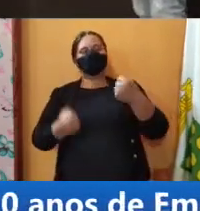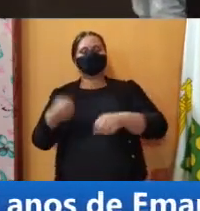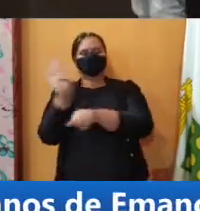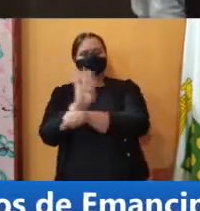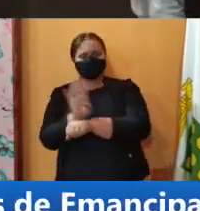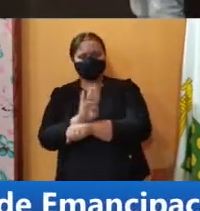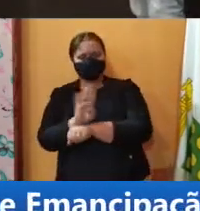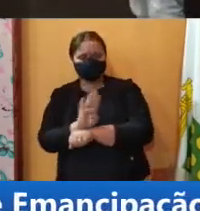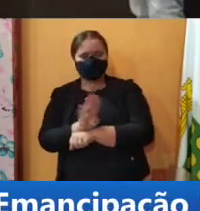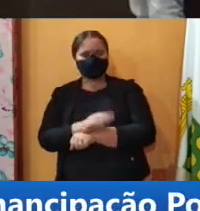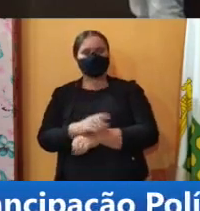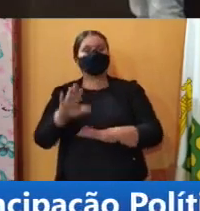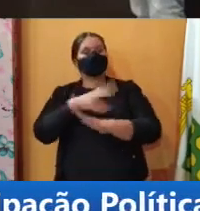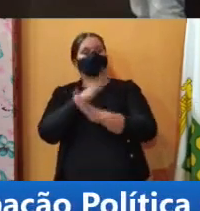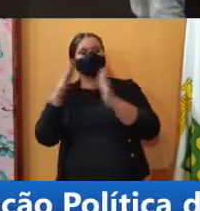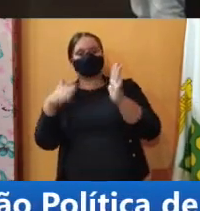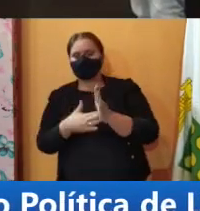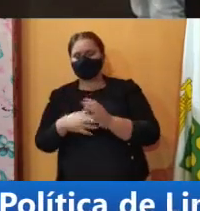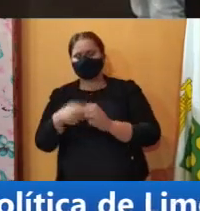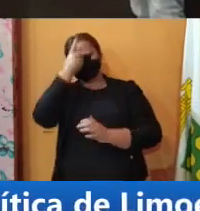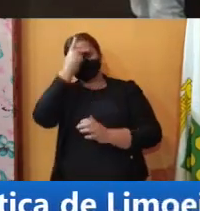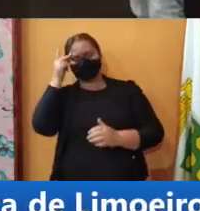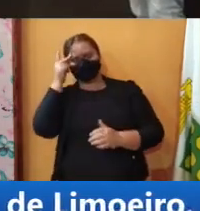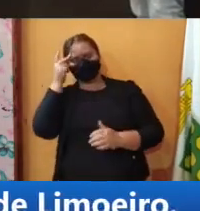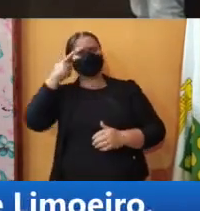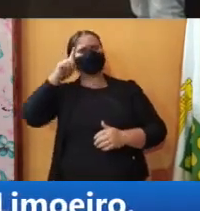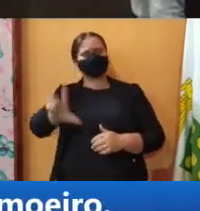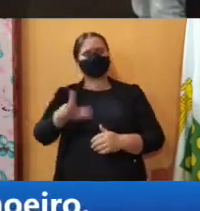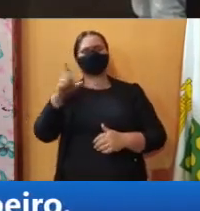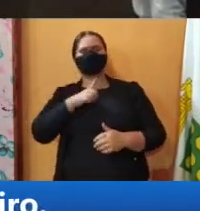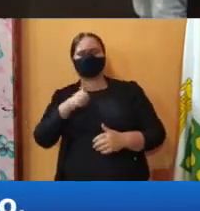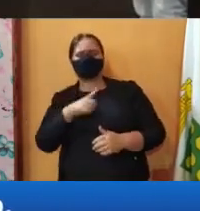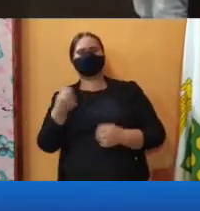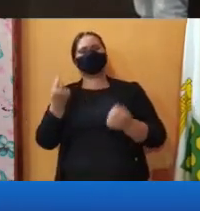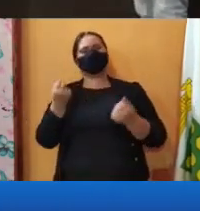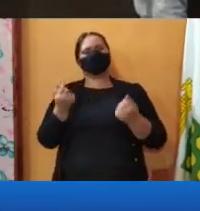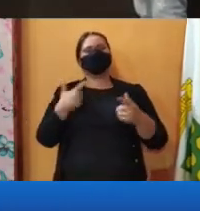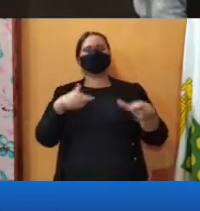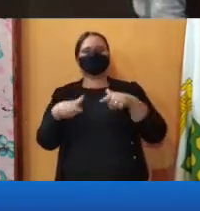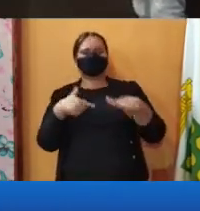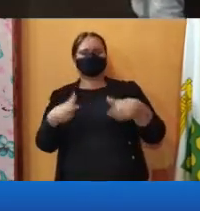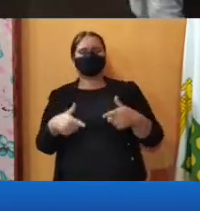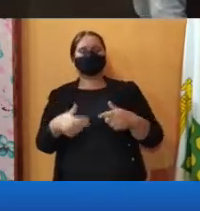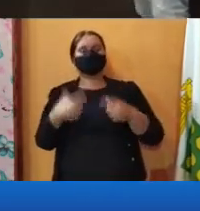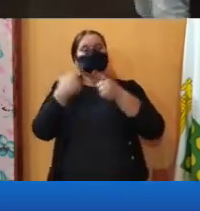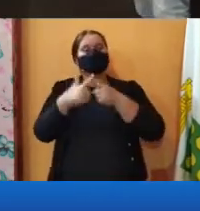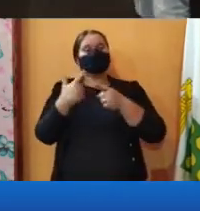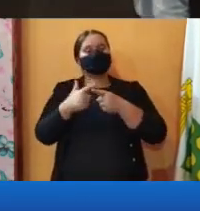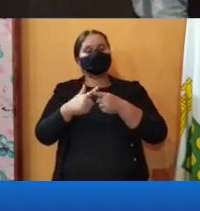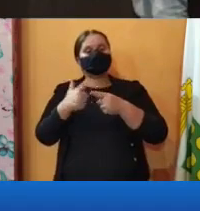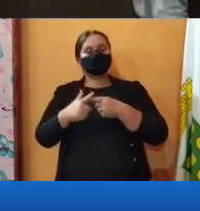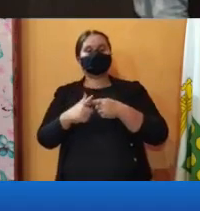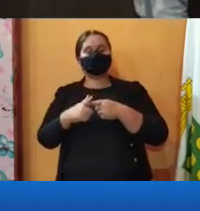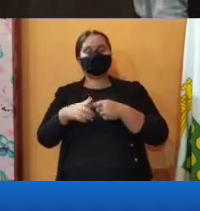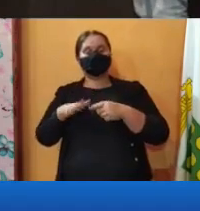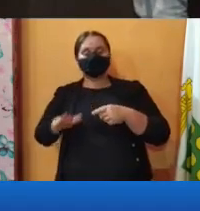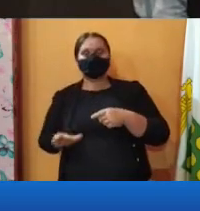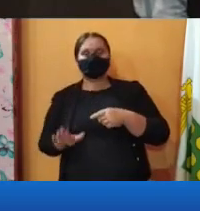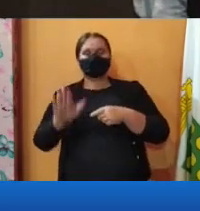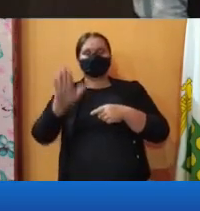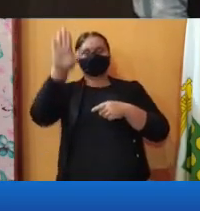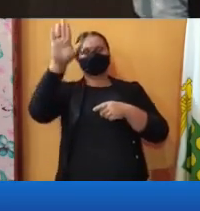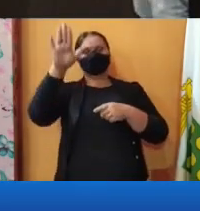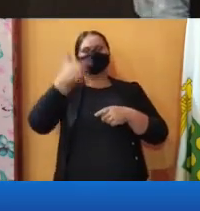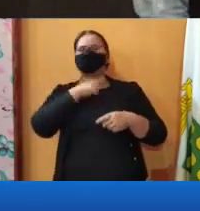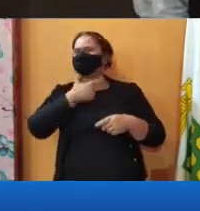todo mundo vai ganhar. A gente vai proibir subida de carro grande. Não pode subir nem van. Por quê? Porque dá oportunidade, outras oportunidades,